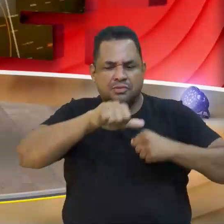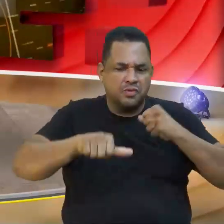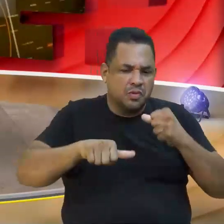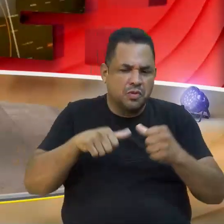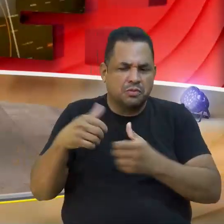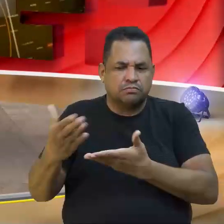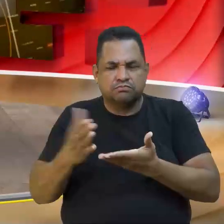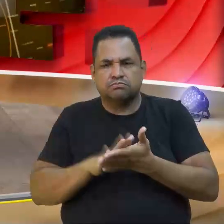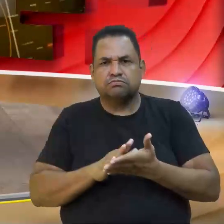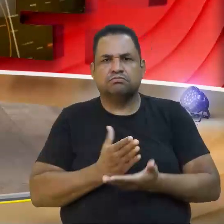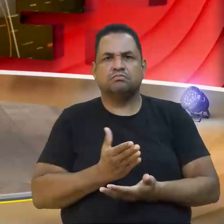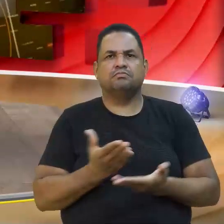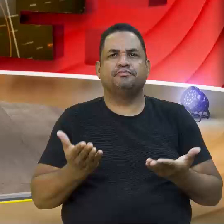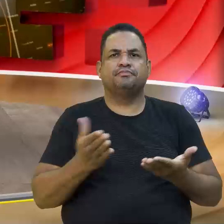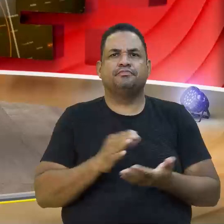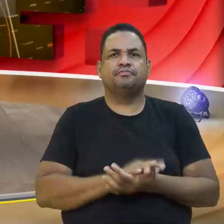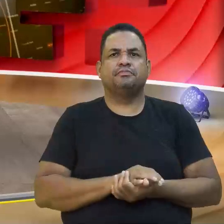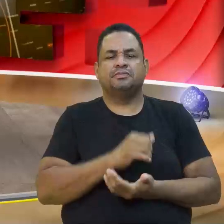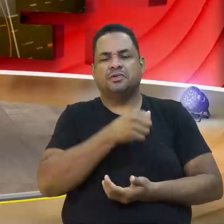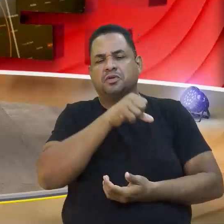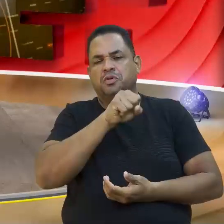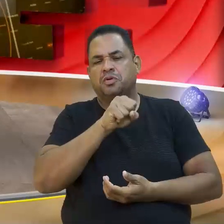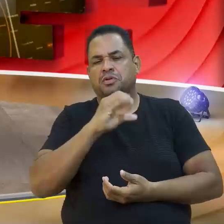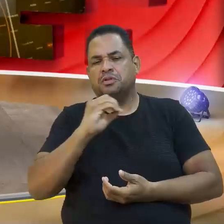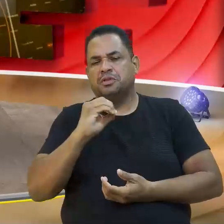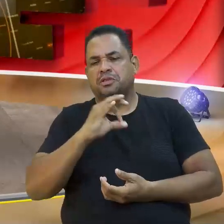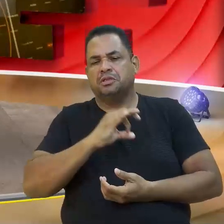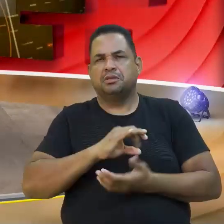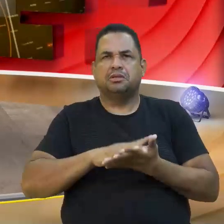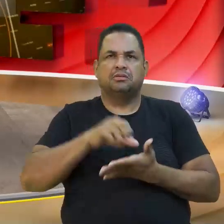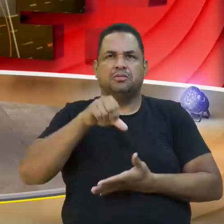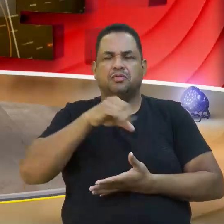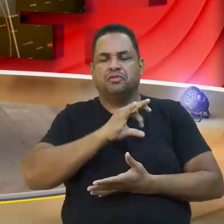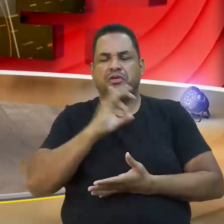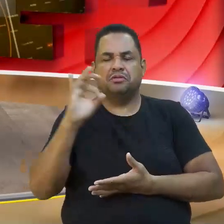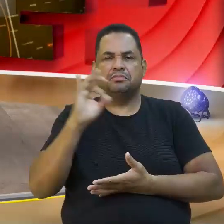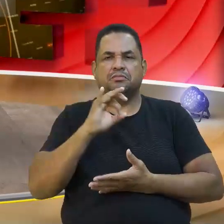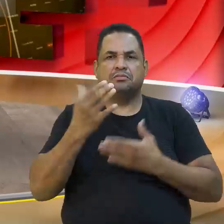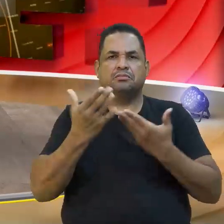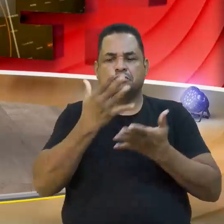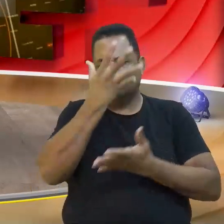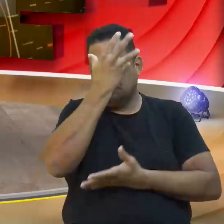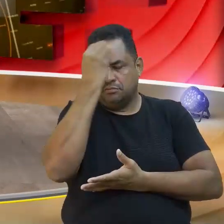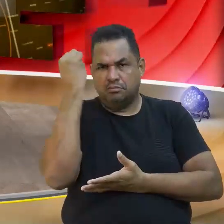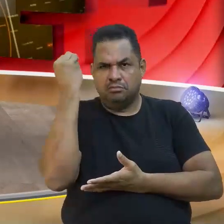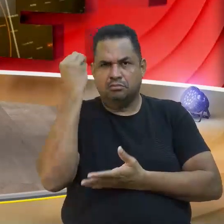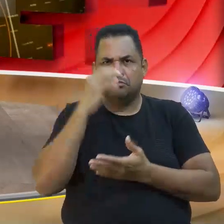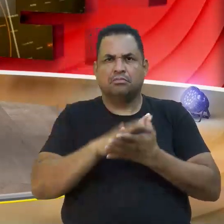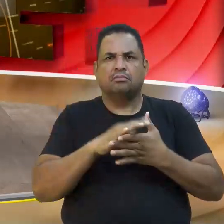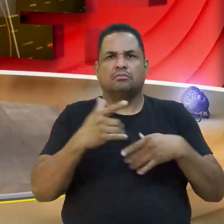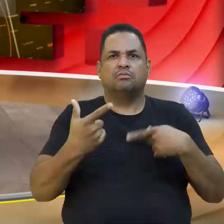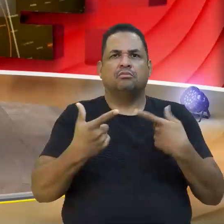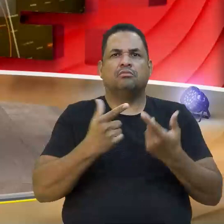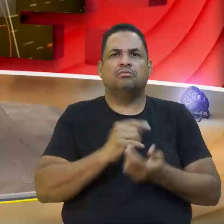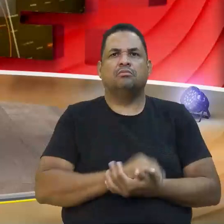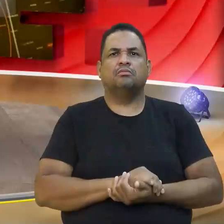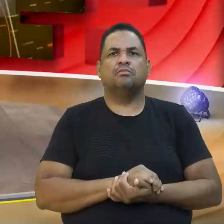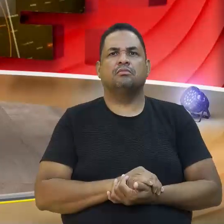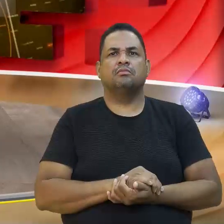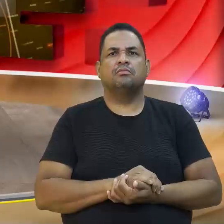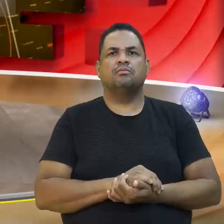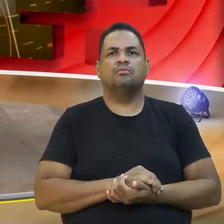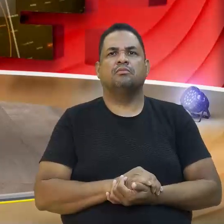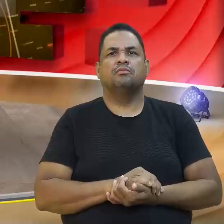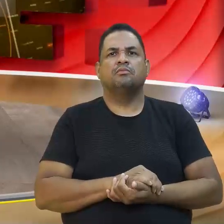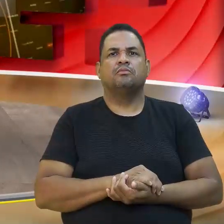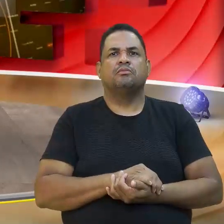no rumo, tá ali nos 80%, 90%, mas sempre foge um negócio aqui, esquece, às vezes dá aquele branco, tem uma